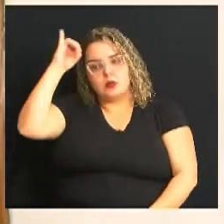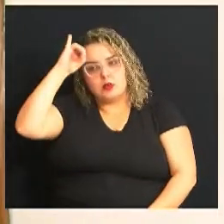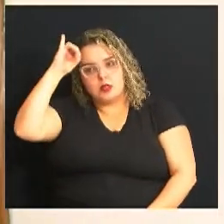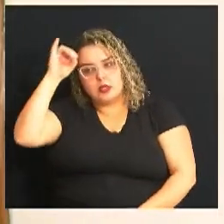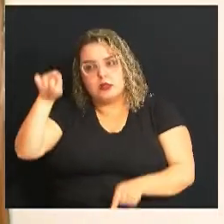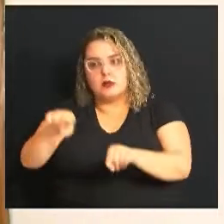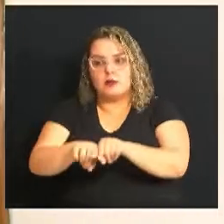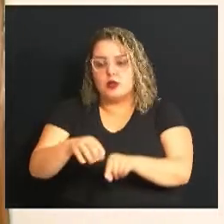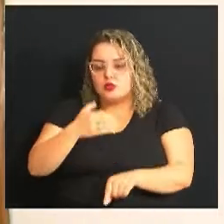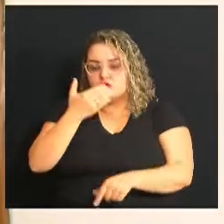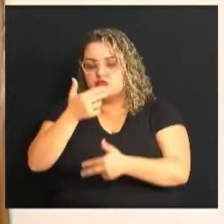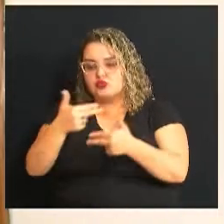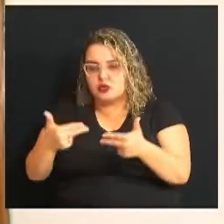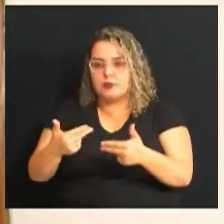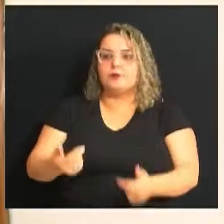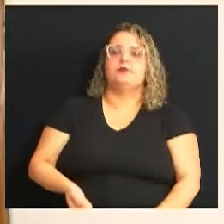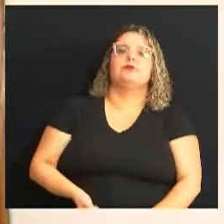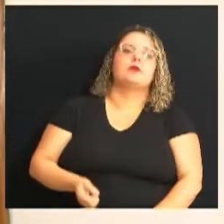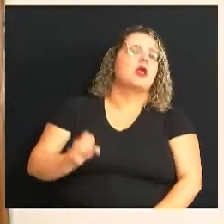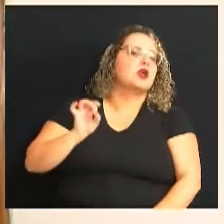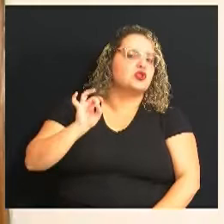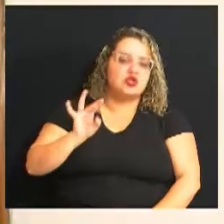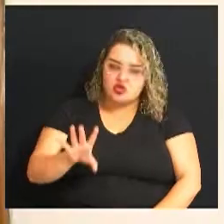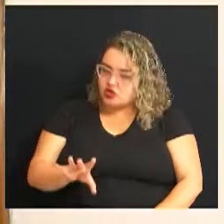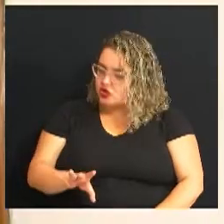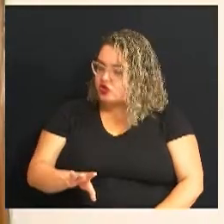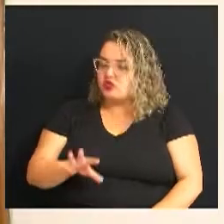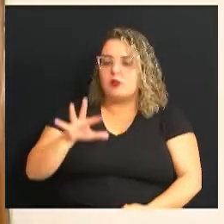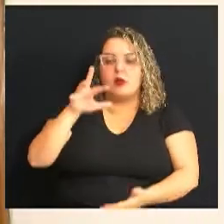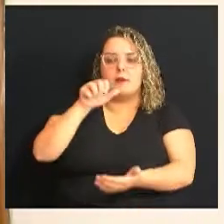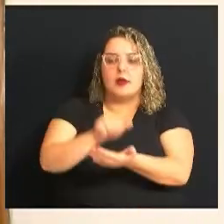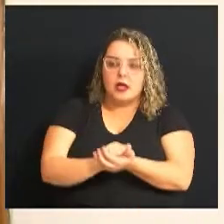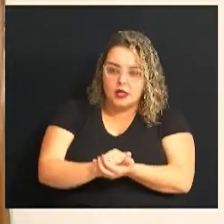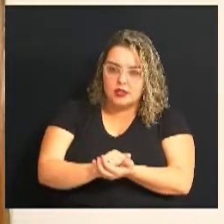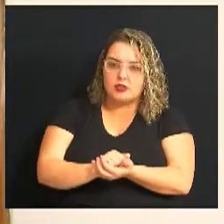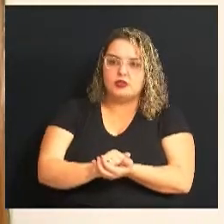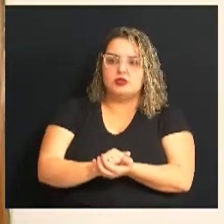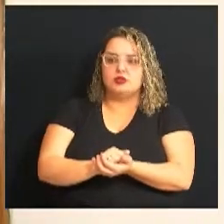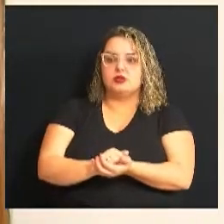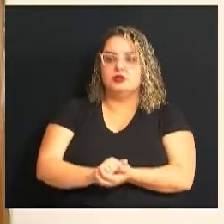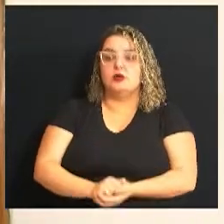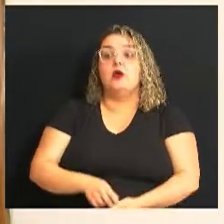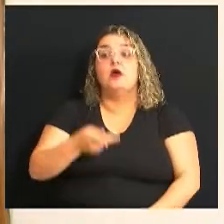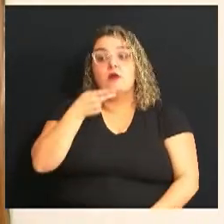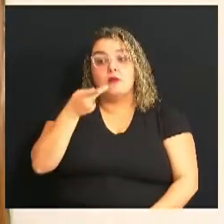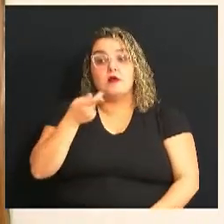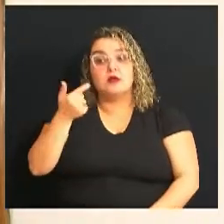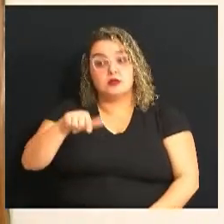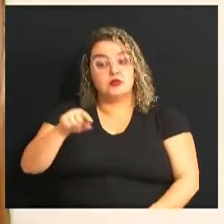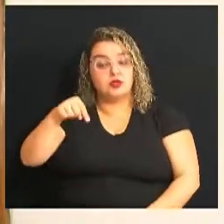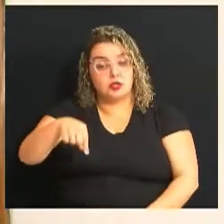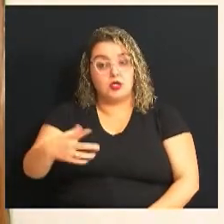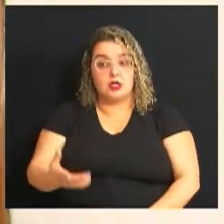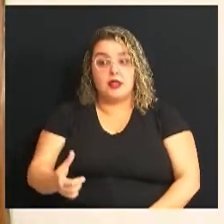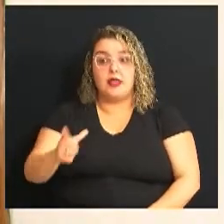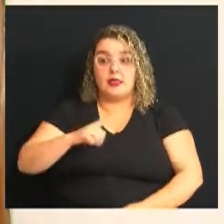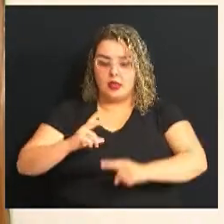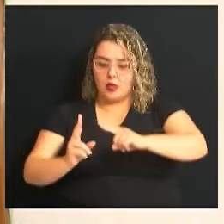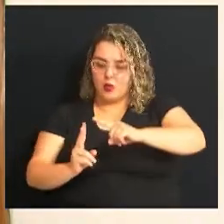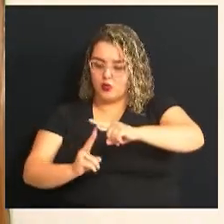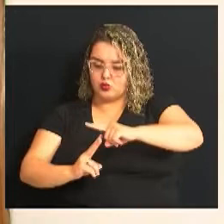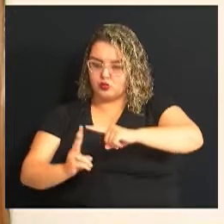celulares Android. É só baixar, fazer o seu cadastro e ter acesso. Recapitulando o que a gente comentou aqui, quem tem a biometria